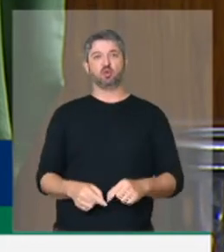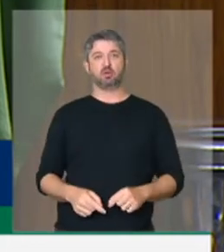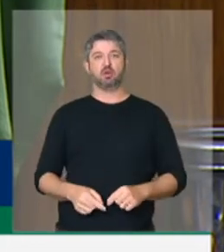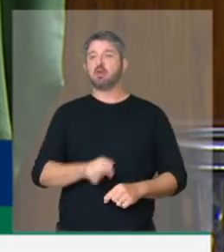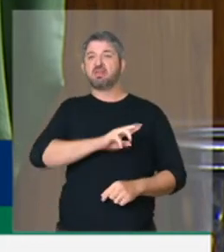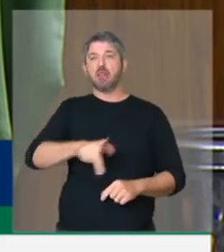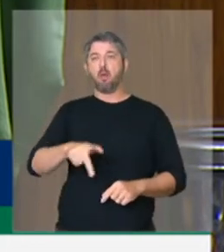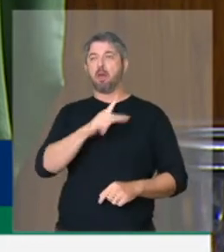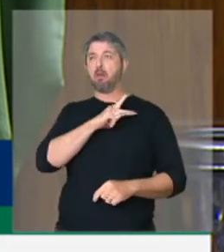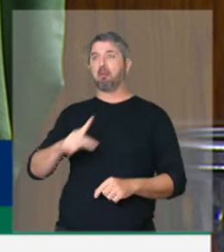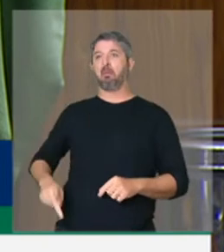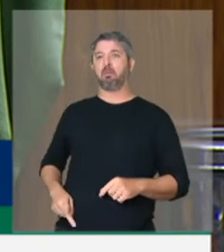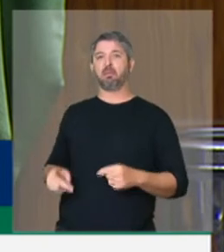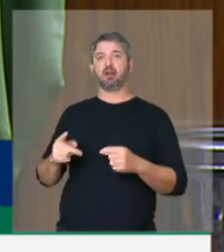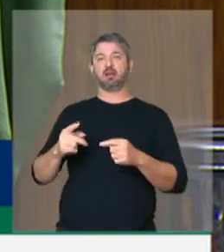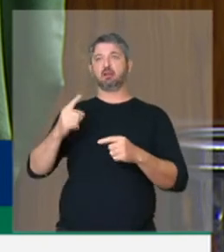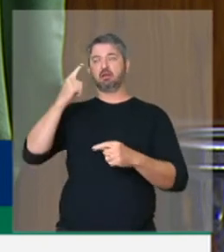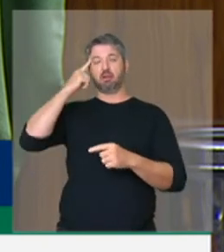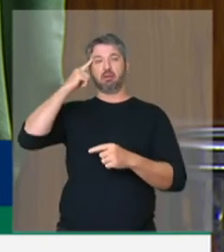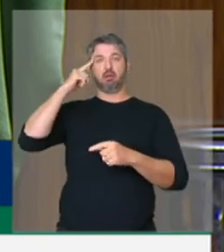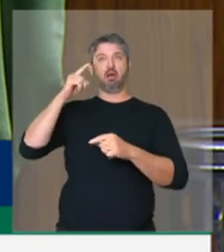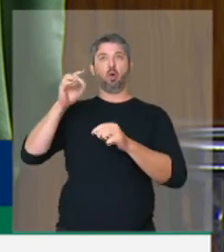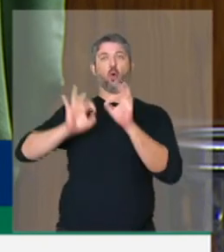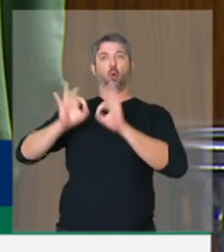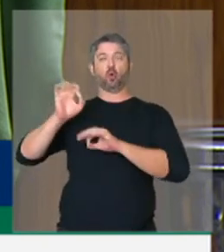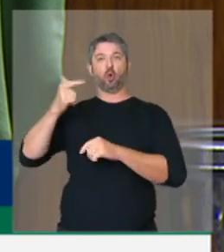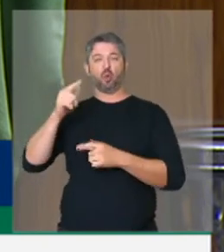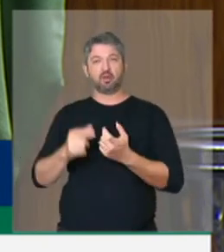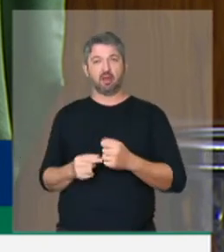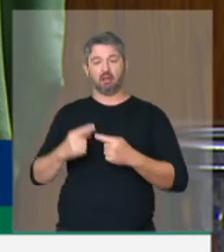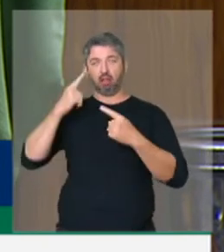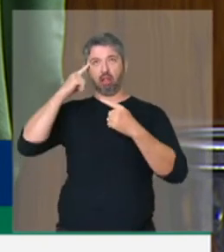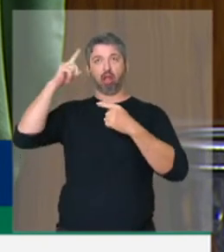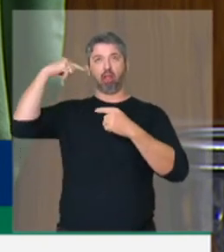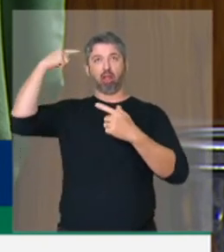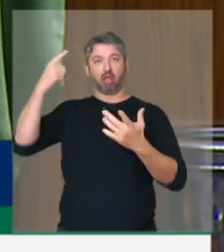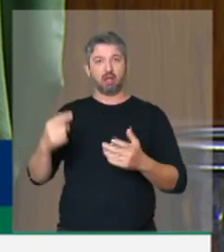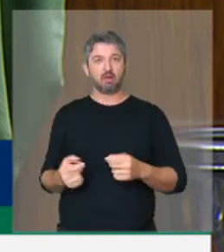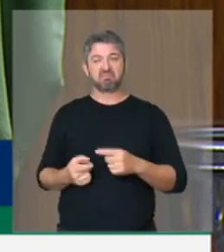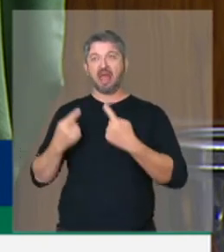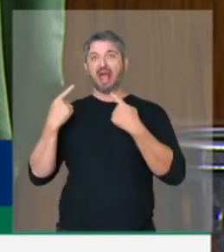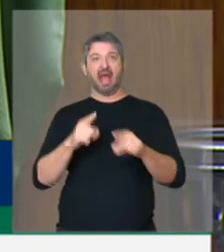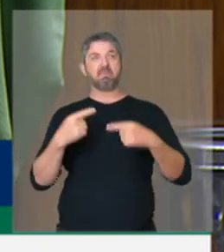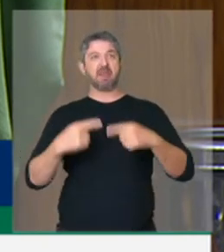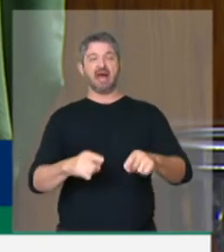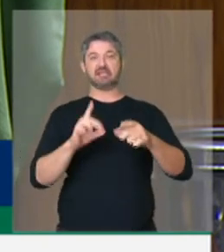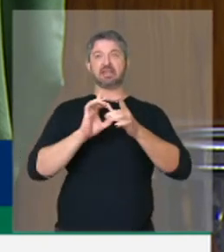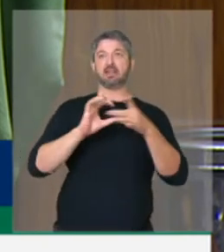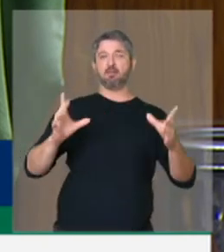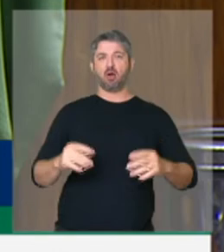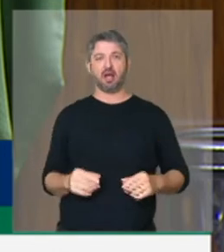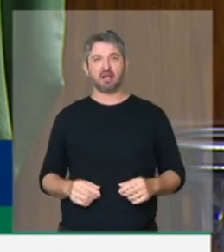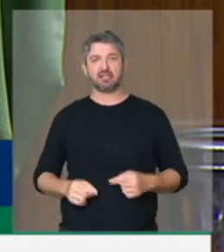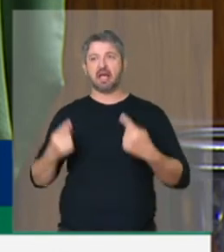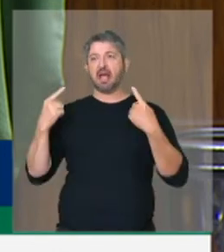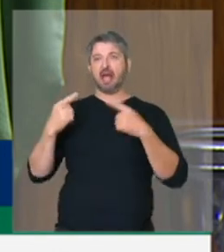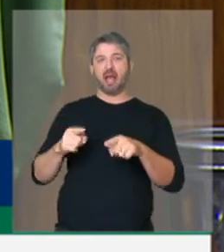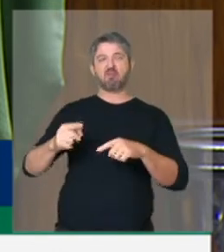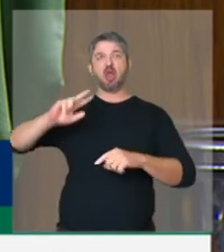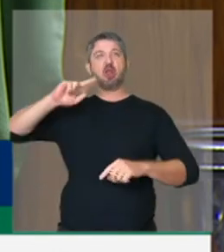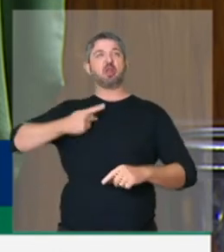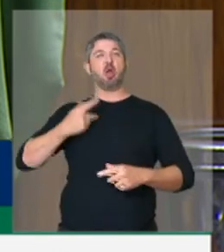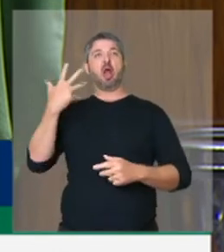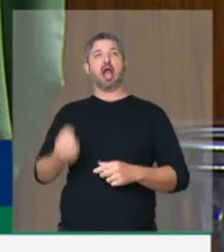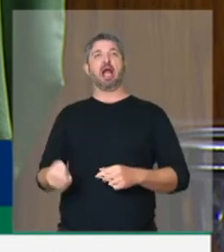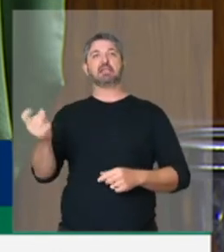um presidente descontrolado, desequilibrado, que ameaça a democracia e ameaça não reconhecer a voz